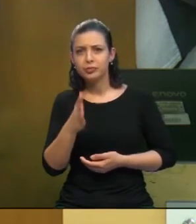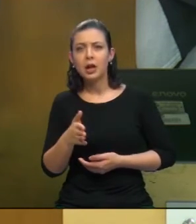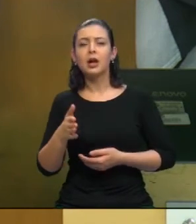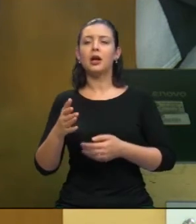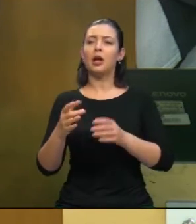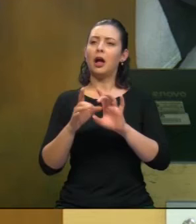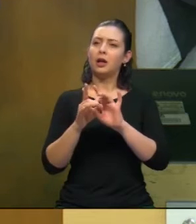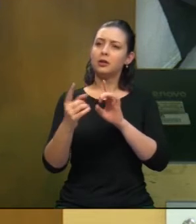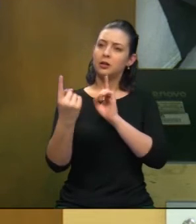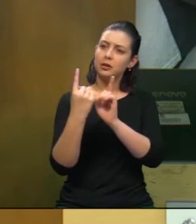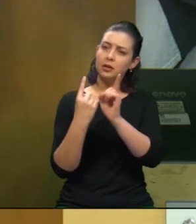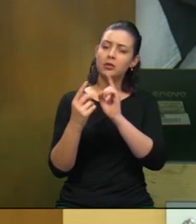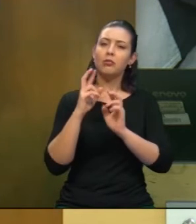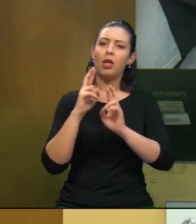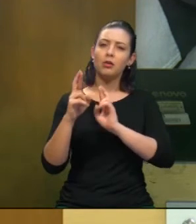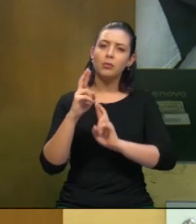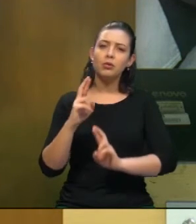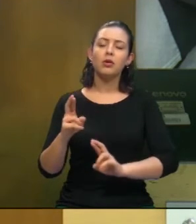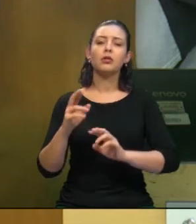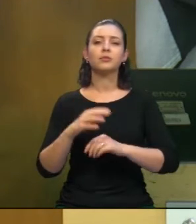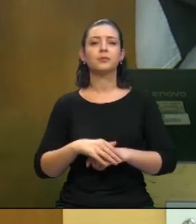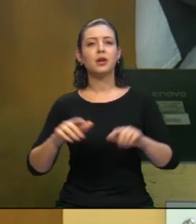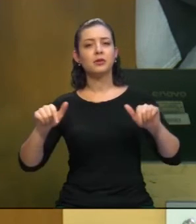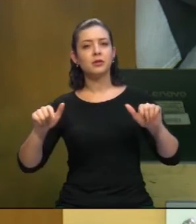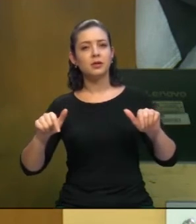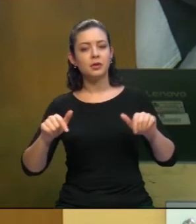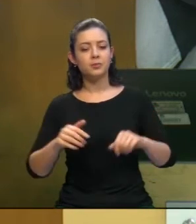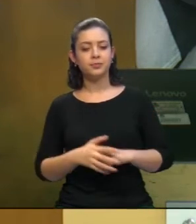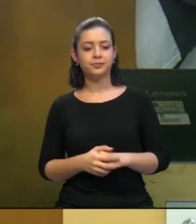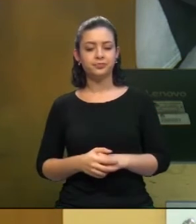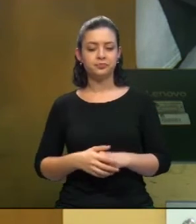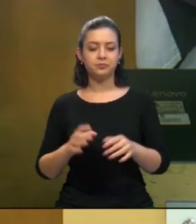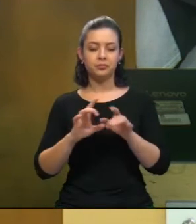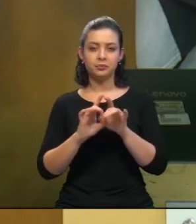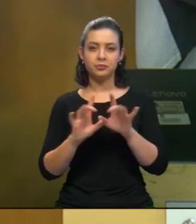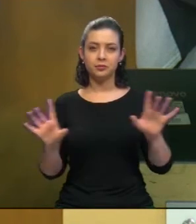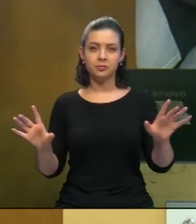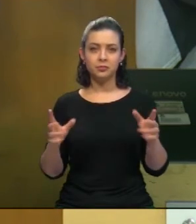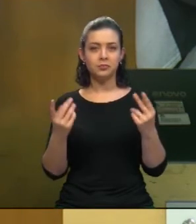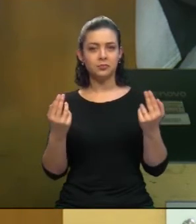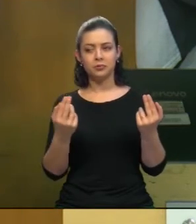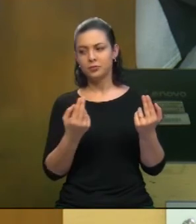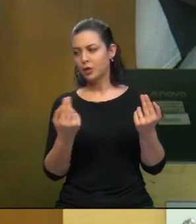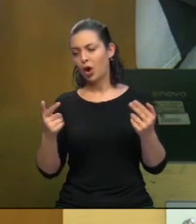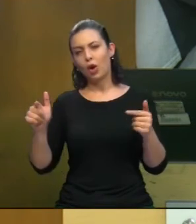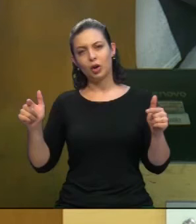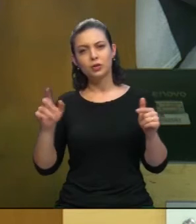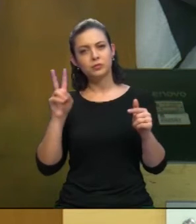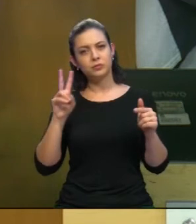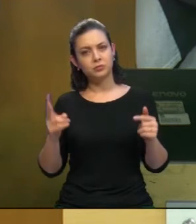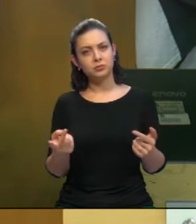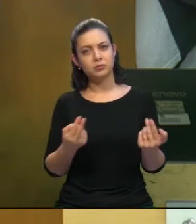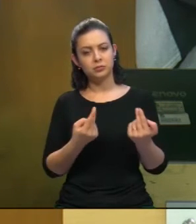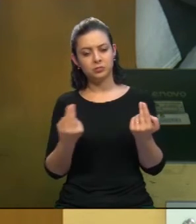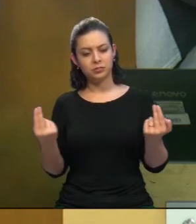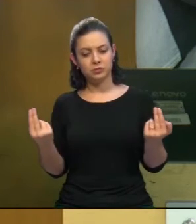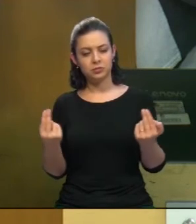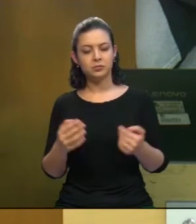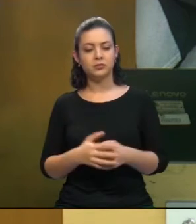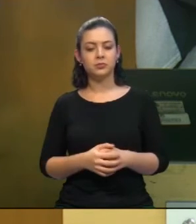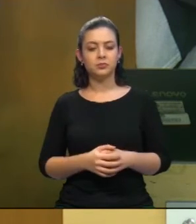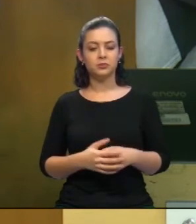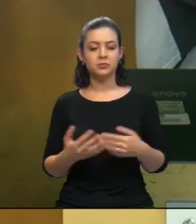municípios da nossa cidade então fica aí o meu gabinete e estará aberto assim como acredito eu que os demais vereadores também